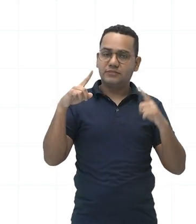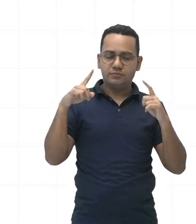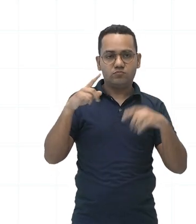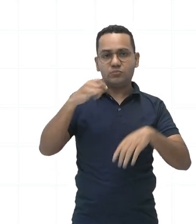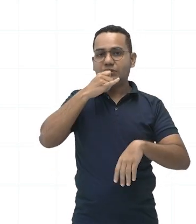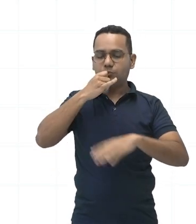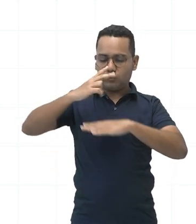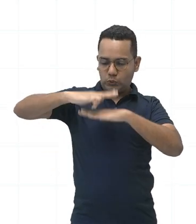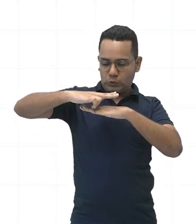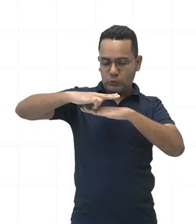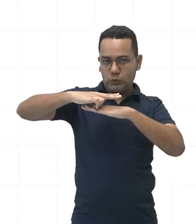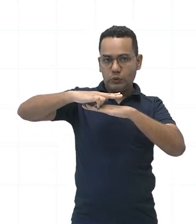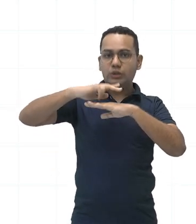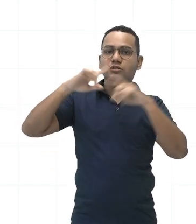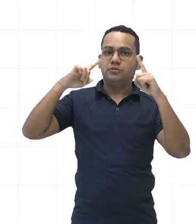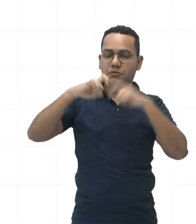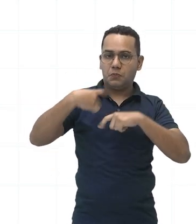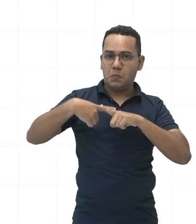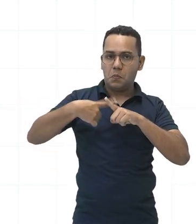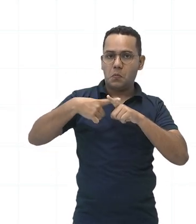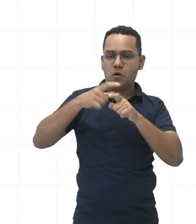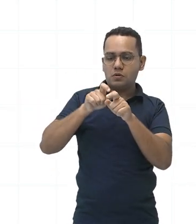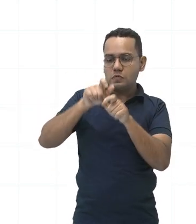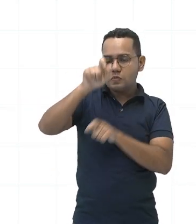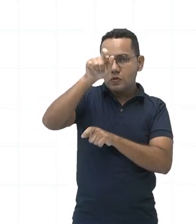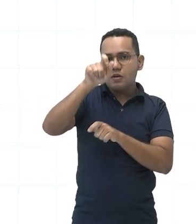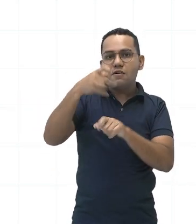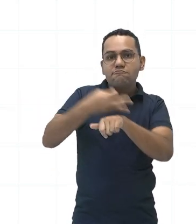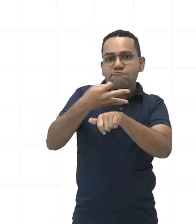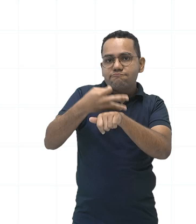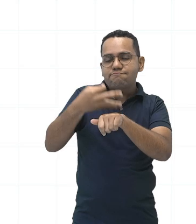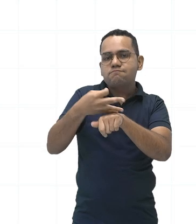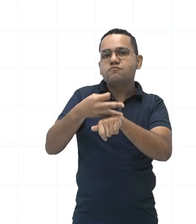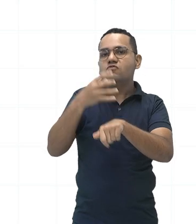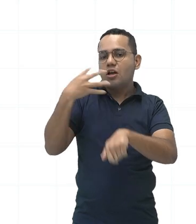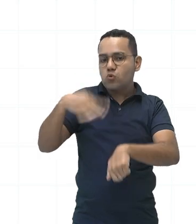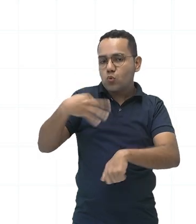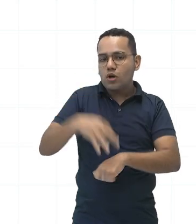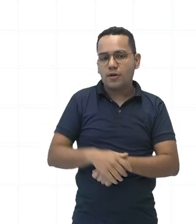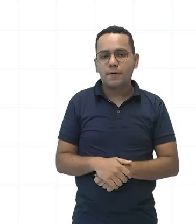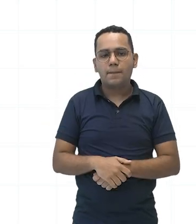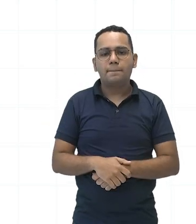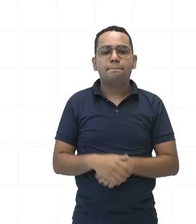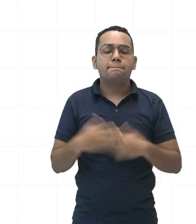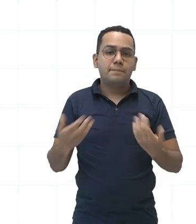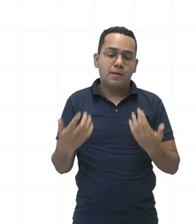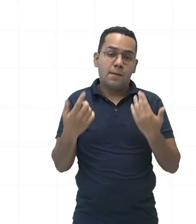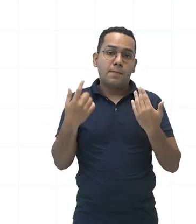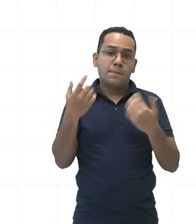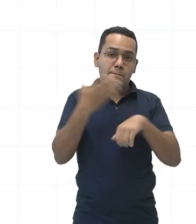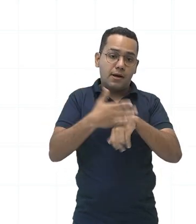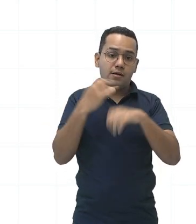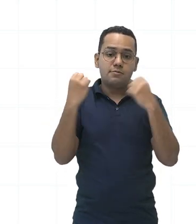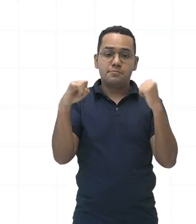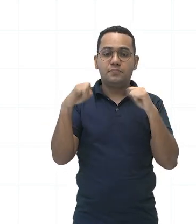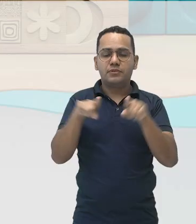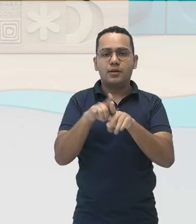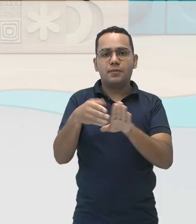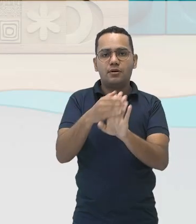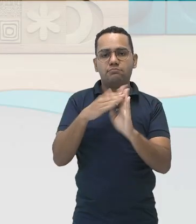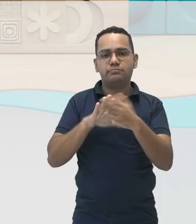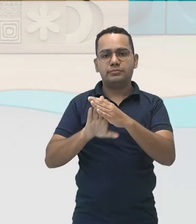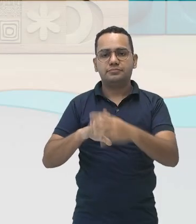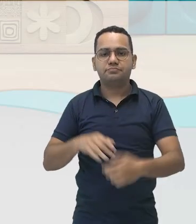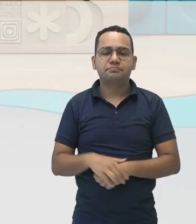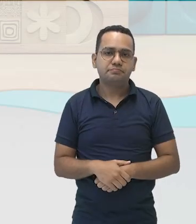Pratique atividades físicas e também faça exercícios de alongamento e flexibilidade. Muito bem, agora a gente